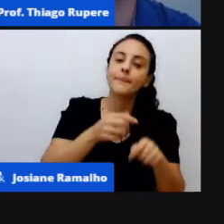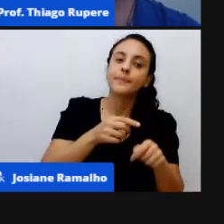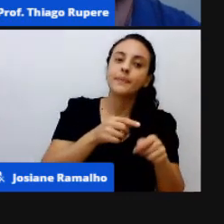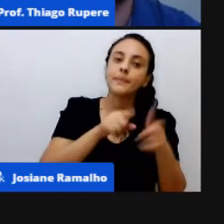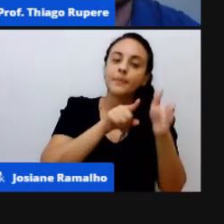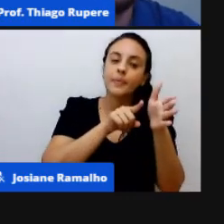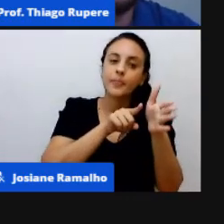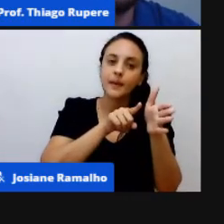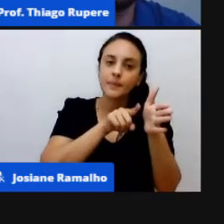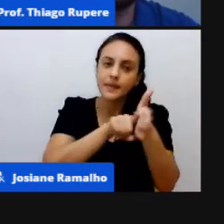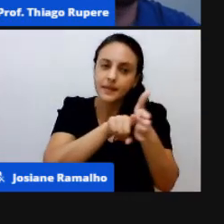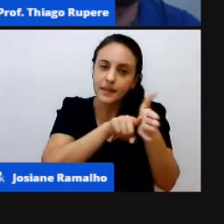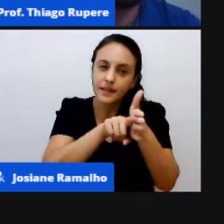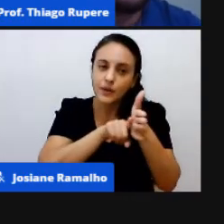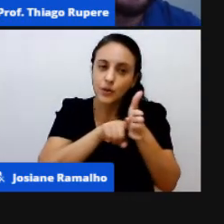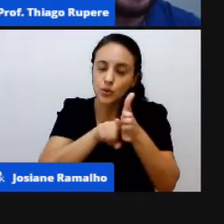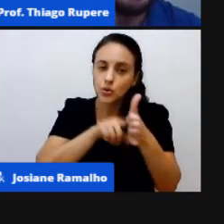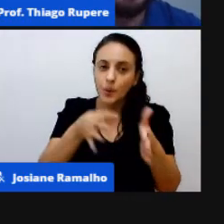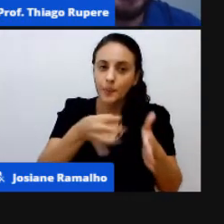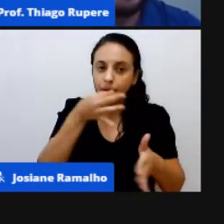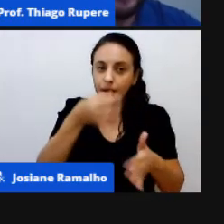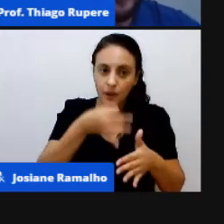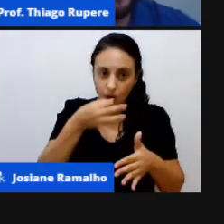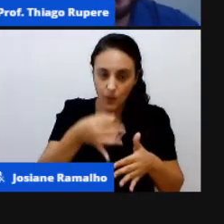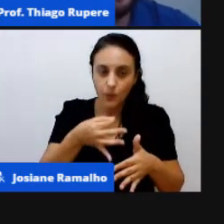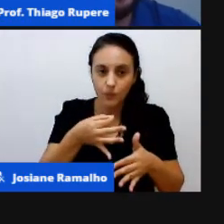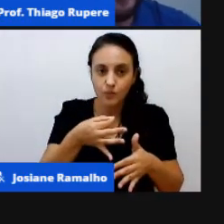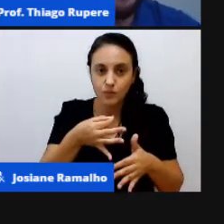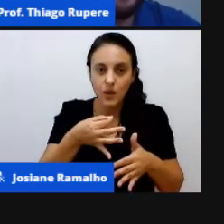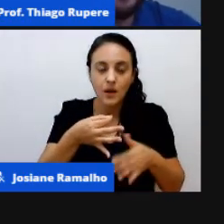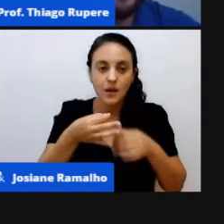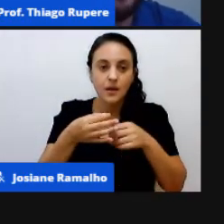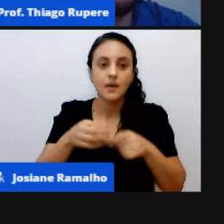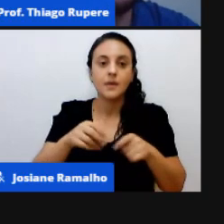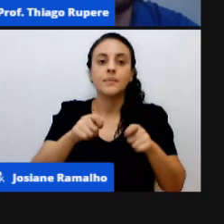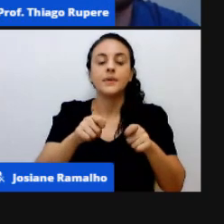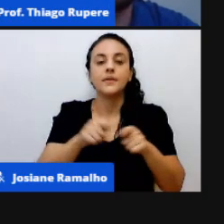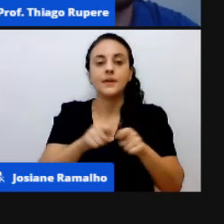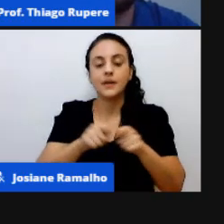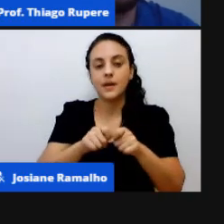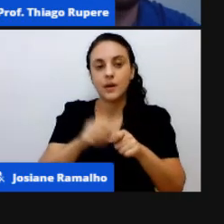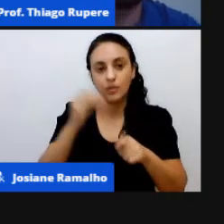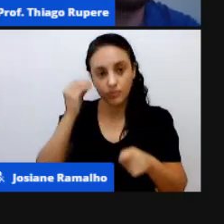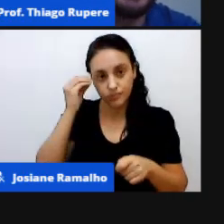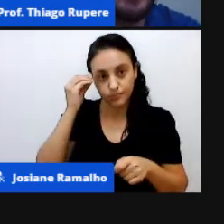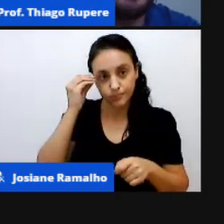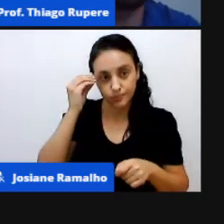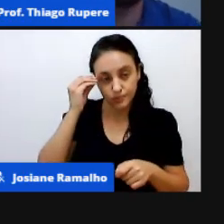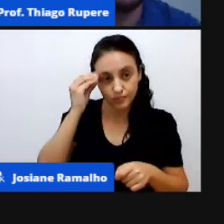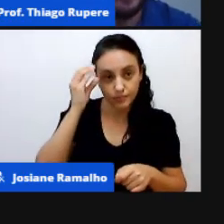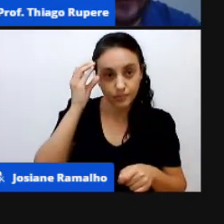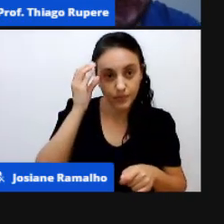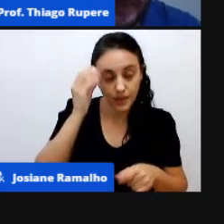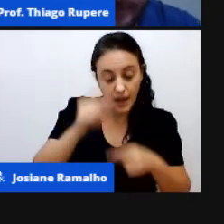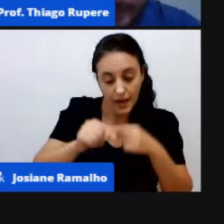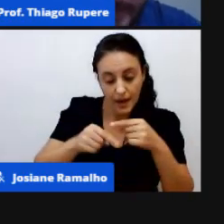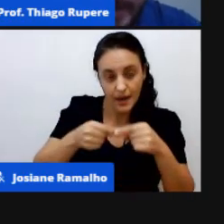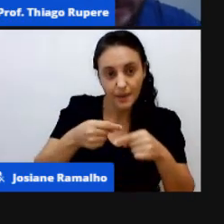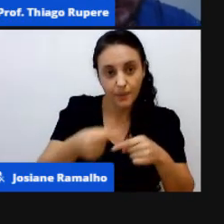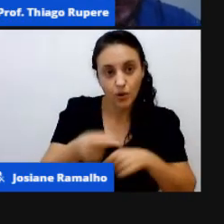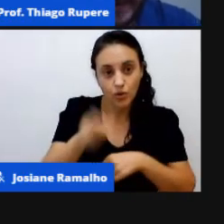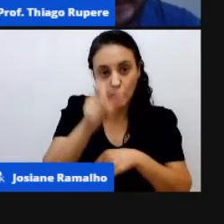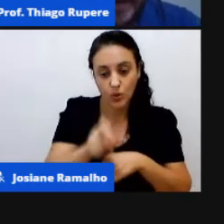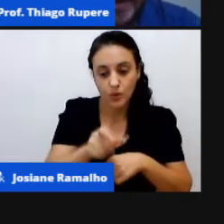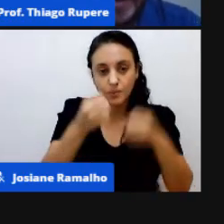por exemplo, construir aquele conhecimento e depois, aplicando em outra prática de linguagem, ele vai poder oralizar, ele vai poder falar sobre